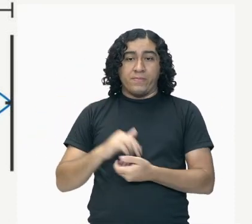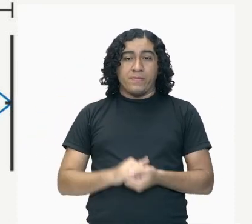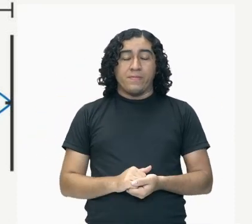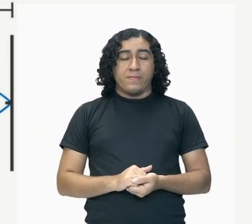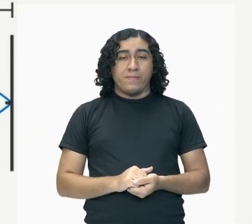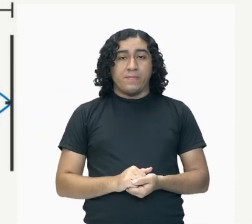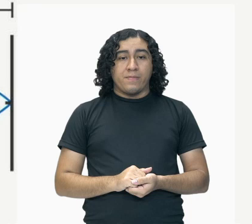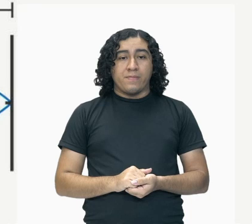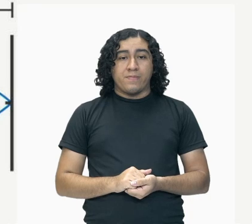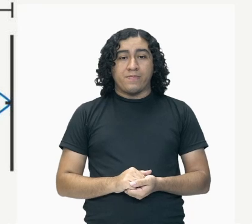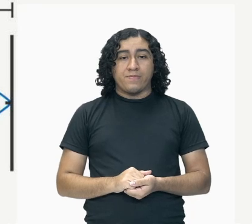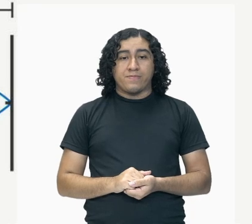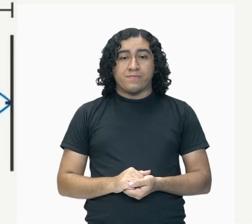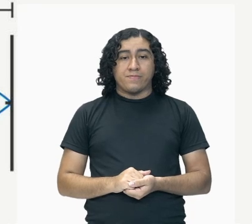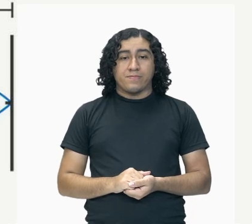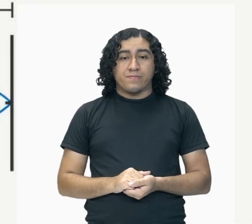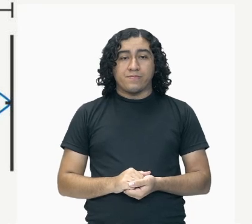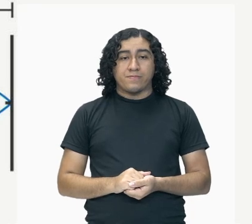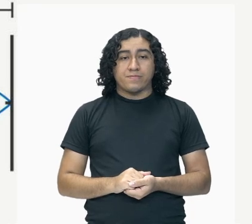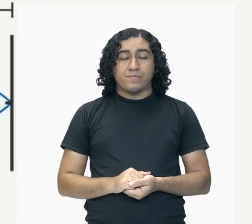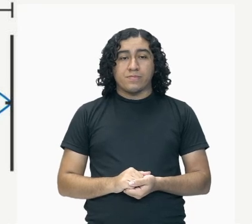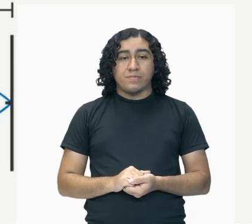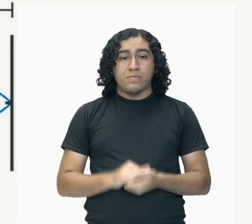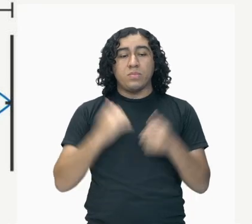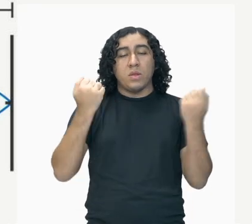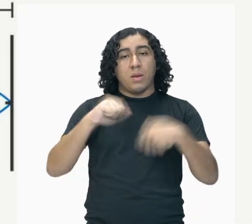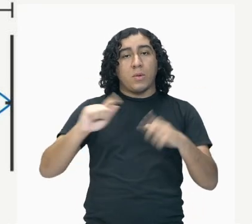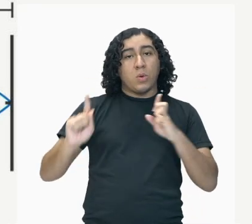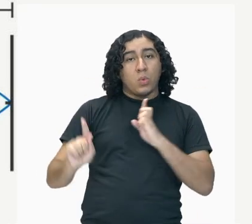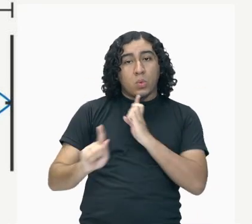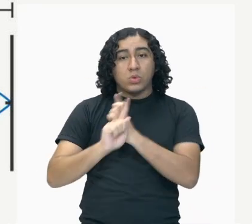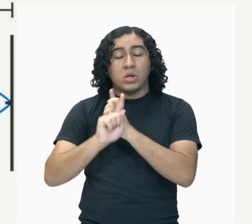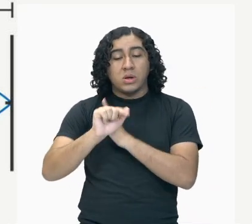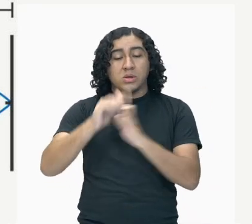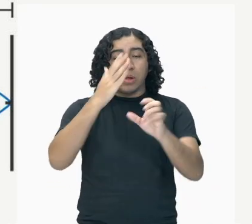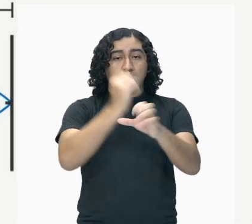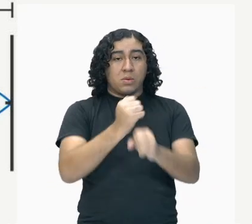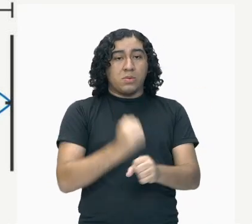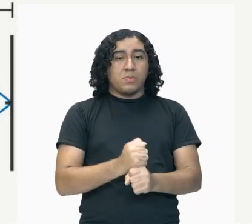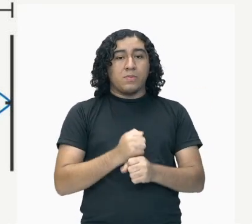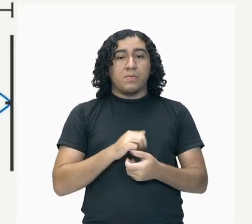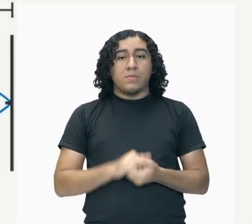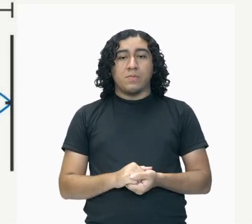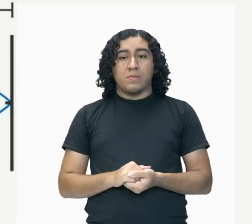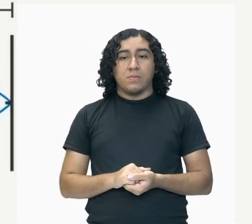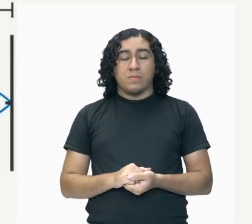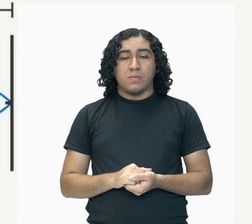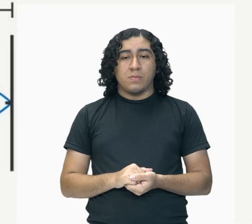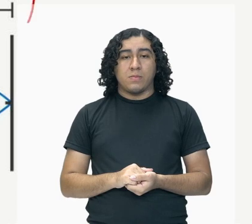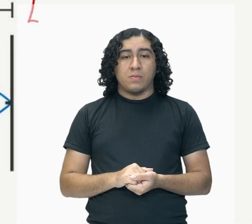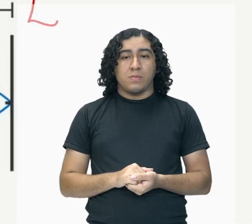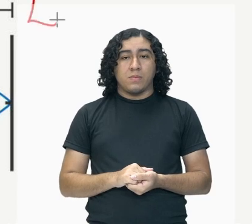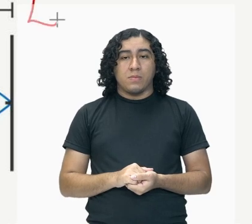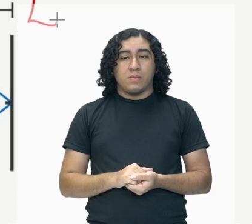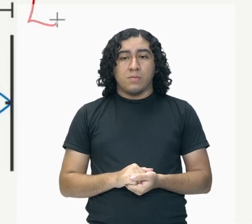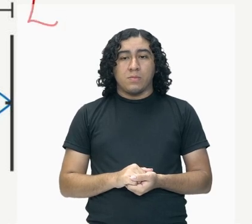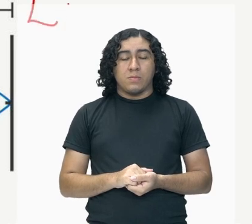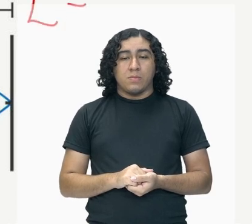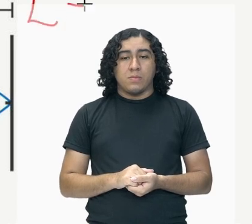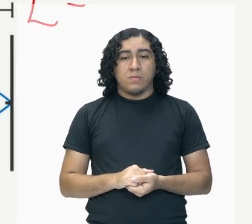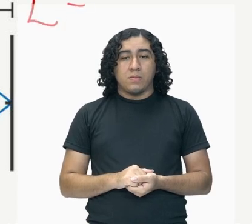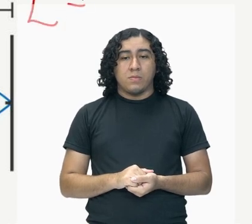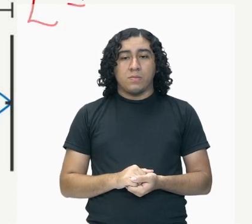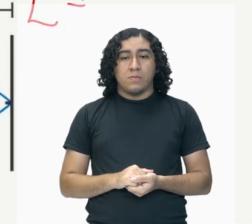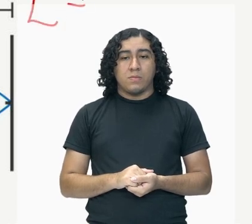só eu posso muito bem encontrar o comprimento de onda aqui porque eu como eu tenho aqui que o o nesse caso